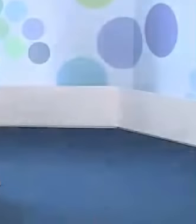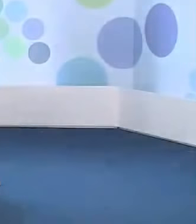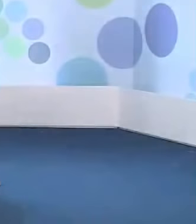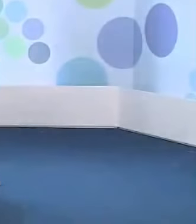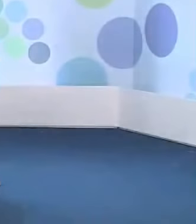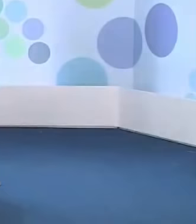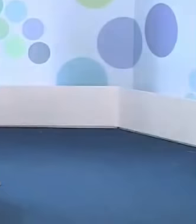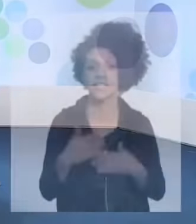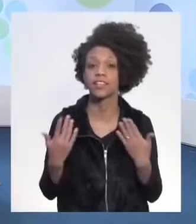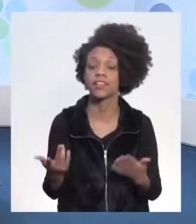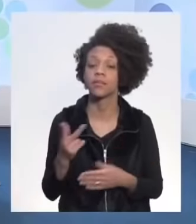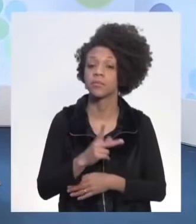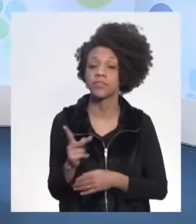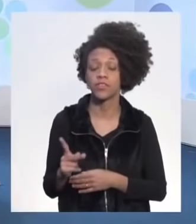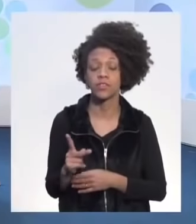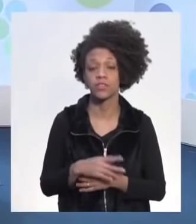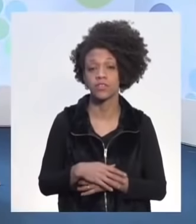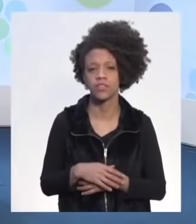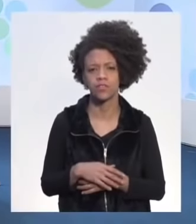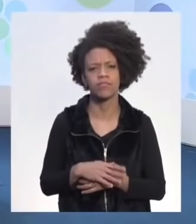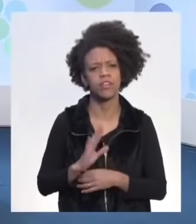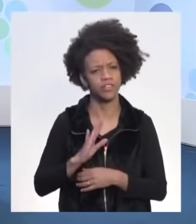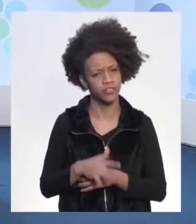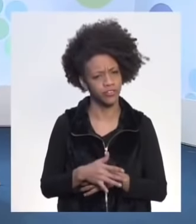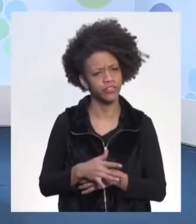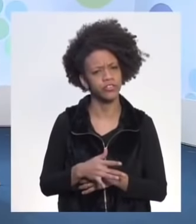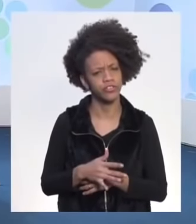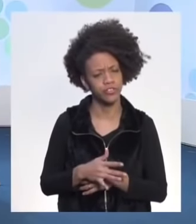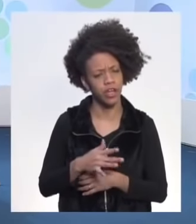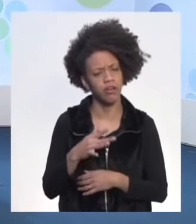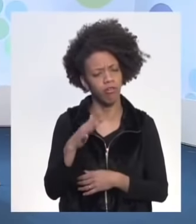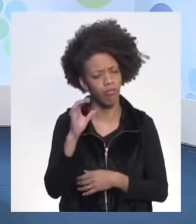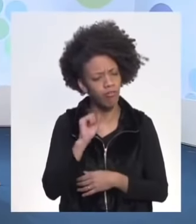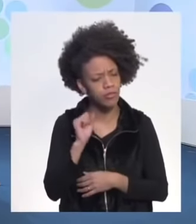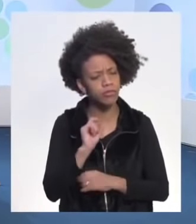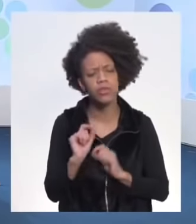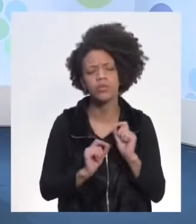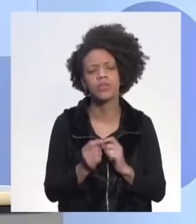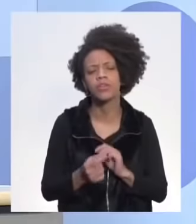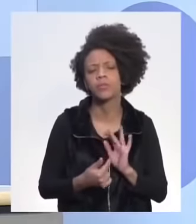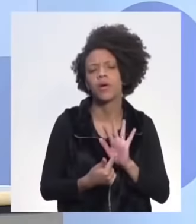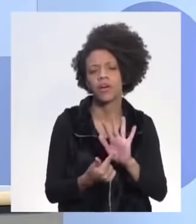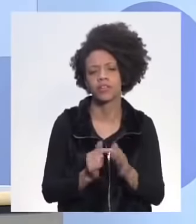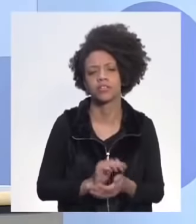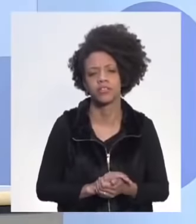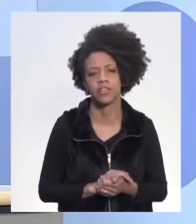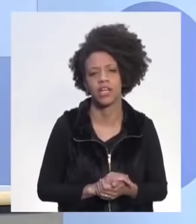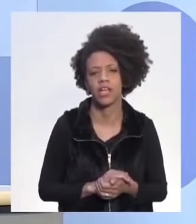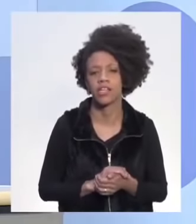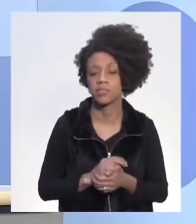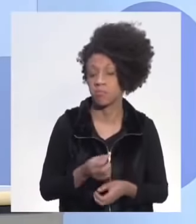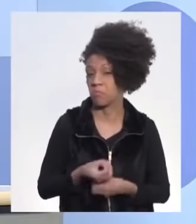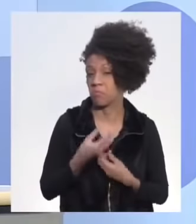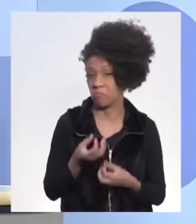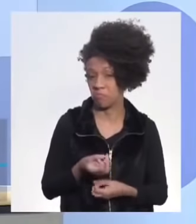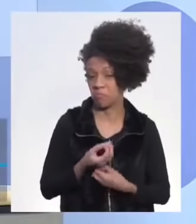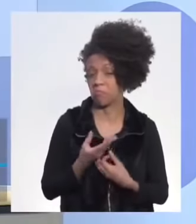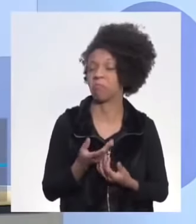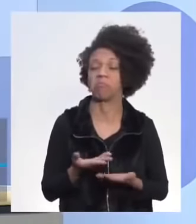E aí, Andréia? Olha, muitos, Dani, já ouviram, né? Já. E o que que sugere para eles? Olha, eles estão super poéticos hoje,